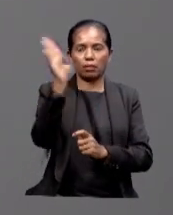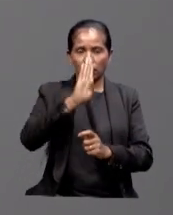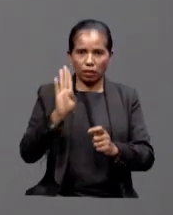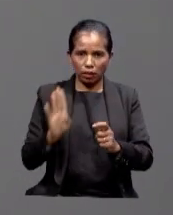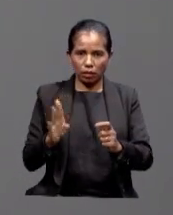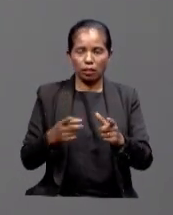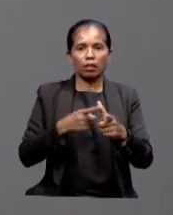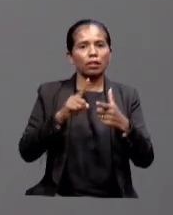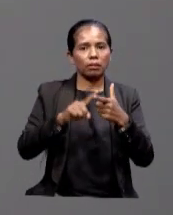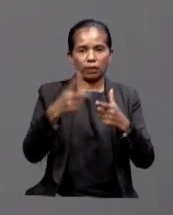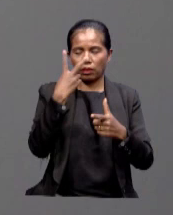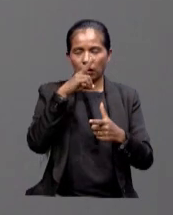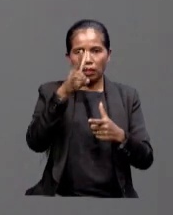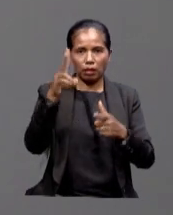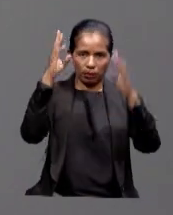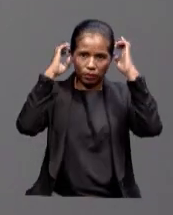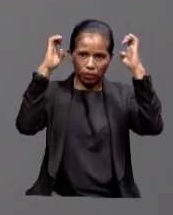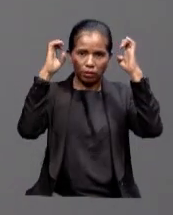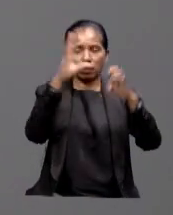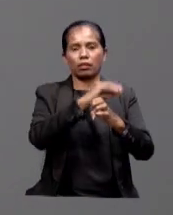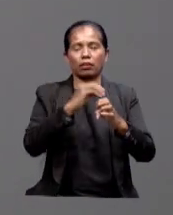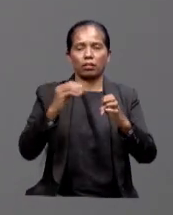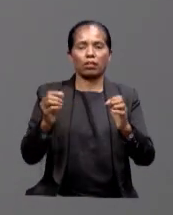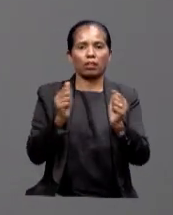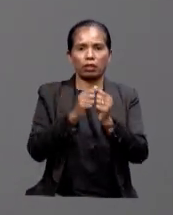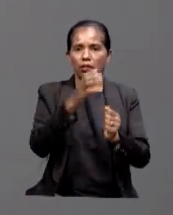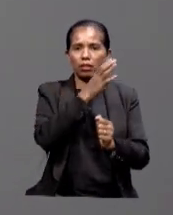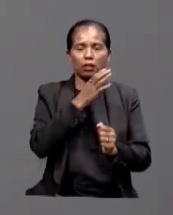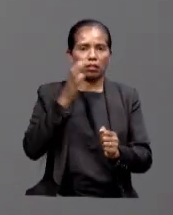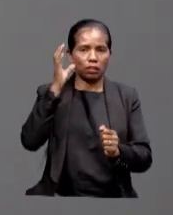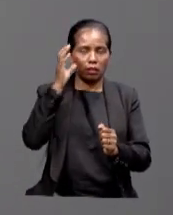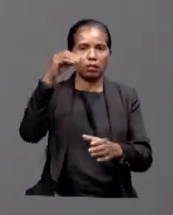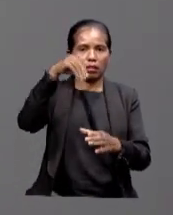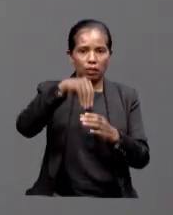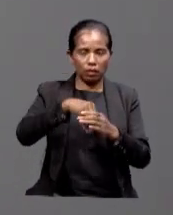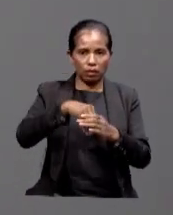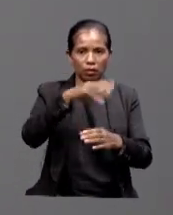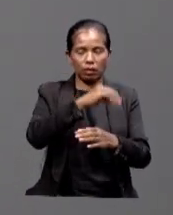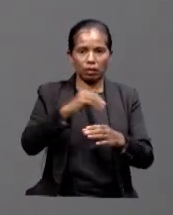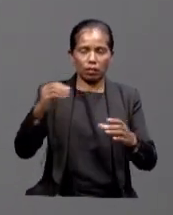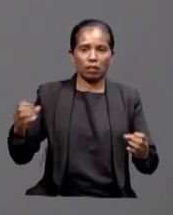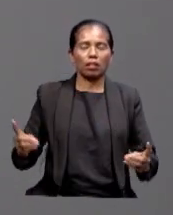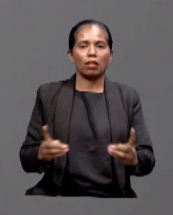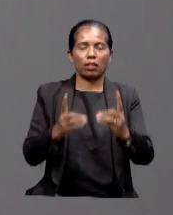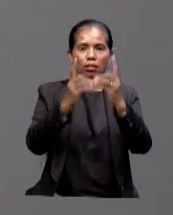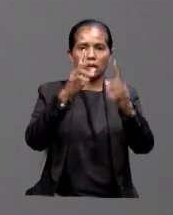haré, educação, mas a agricultura, né, incluímos luta contra a pobreza,